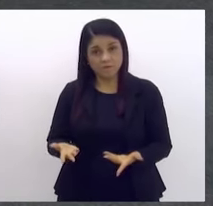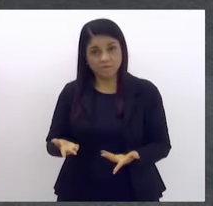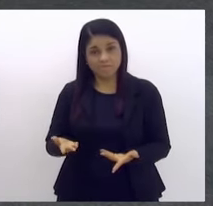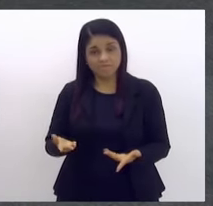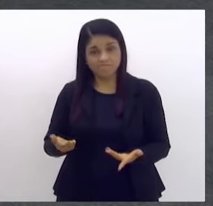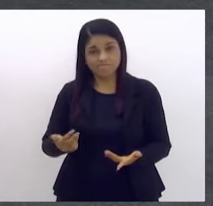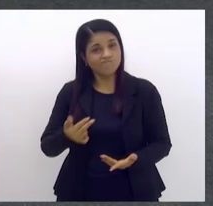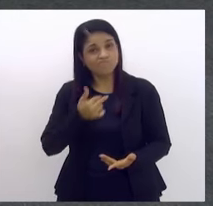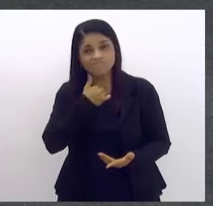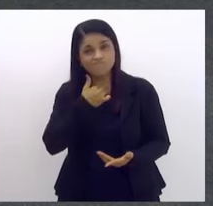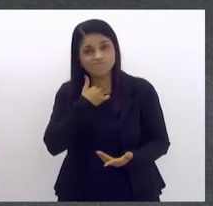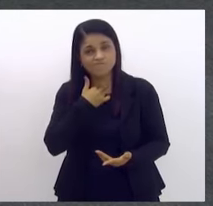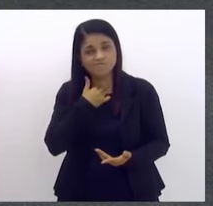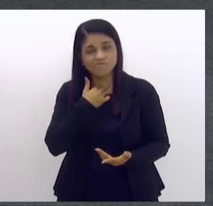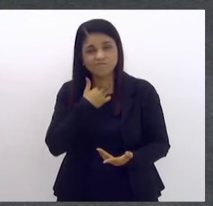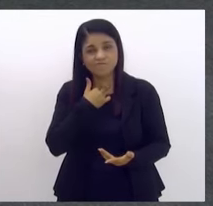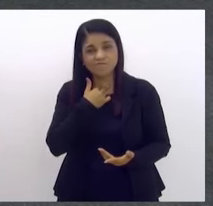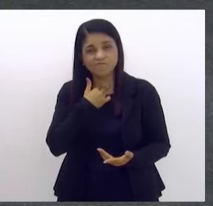pode ser